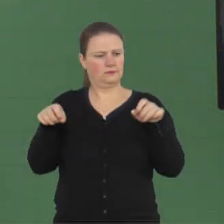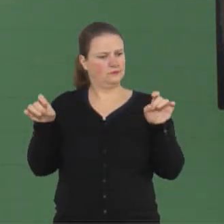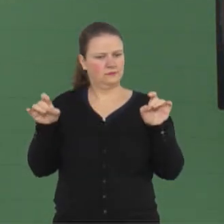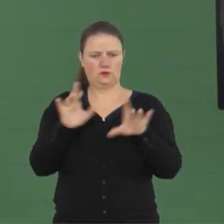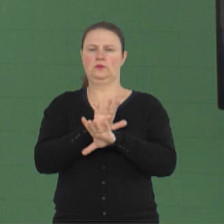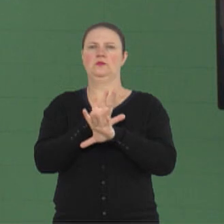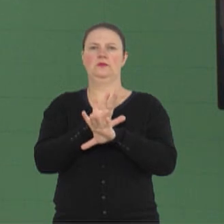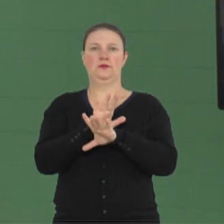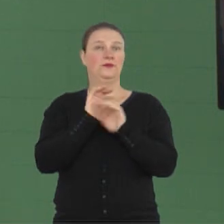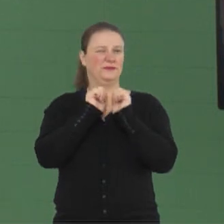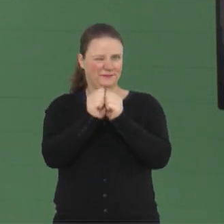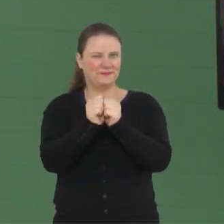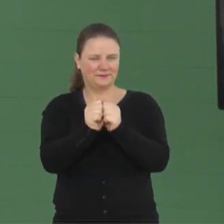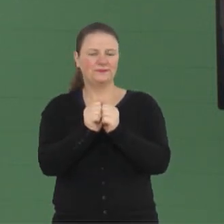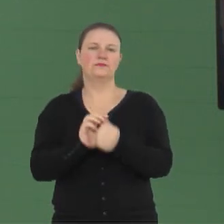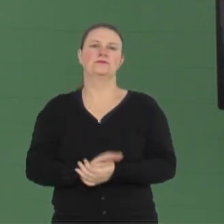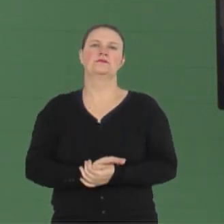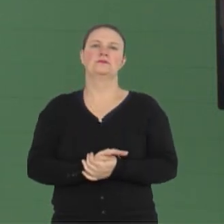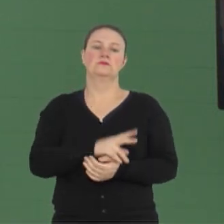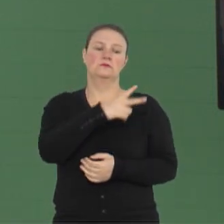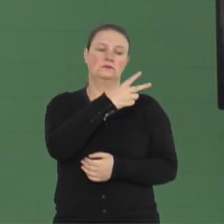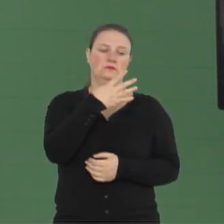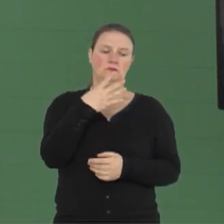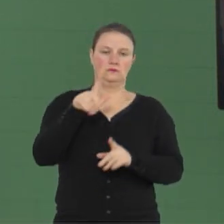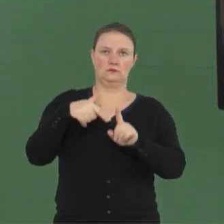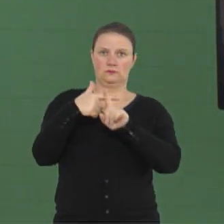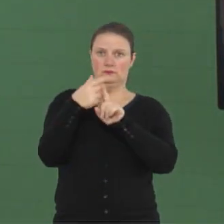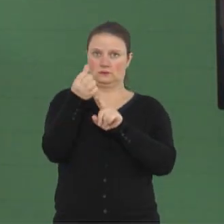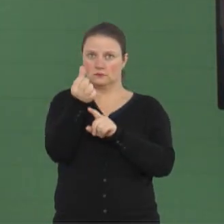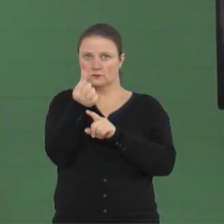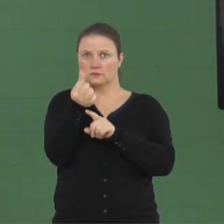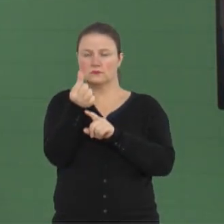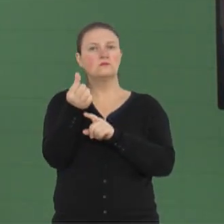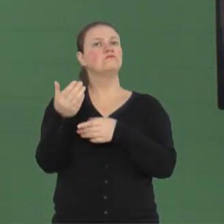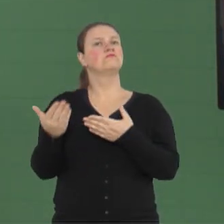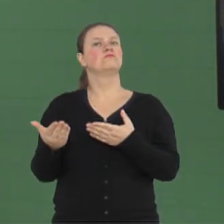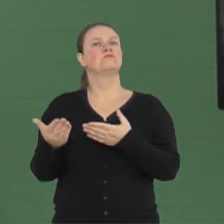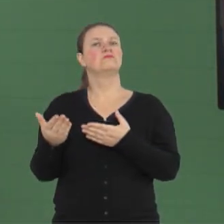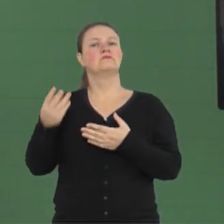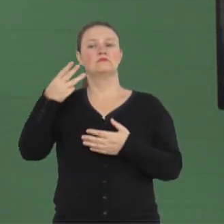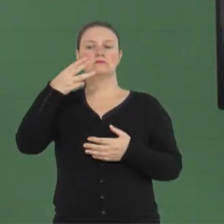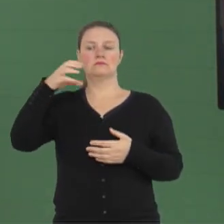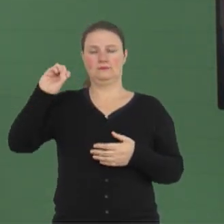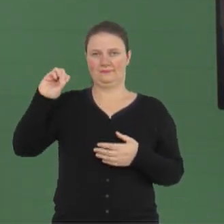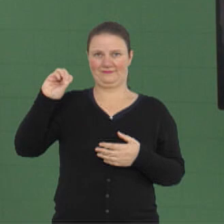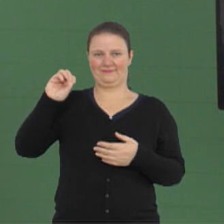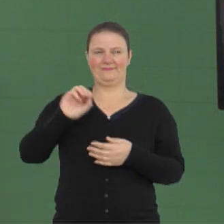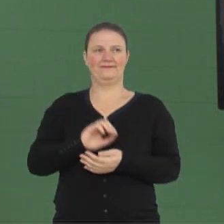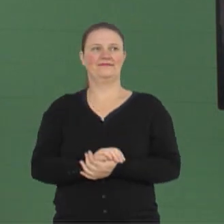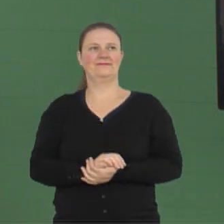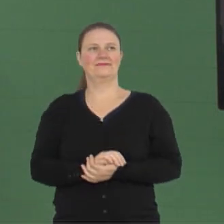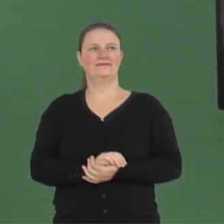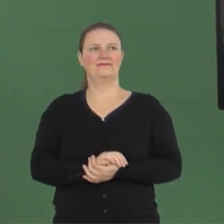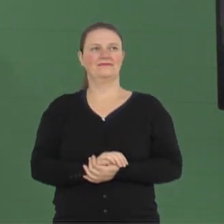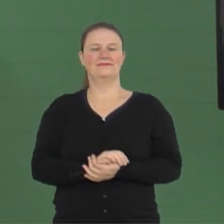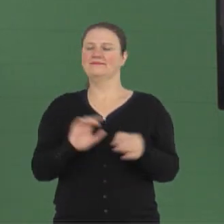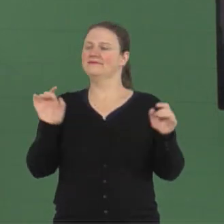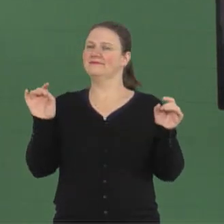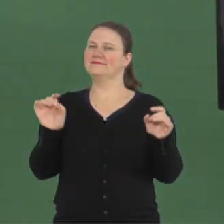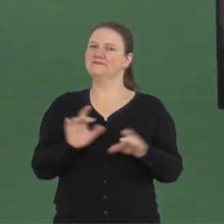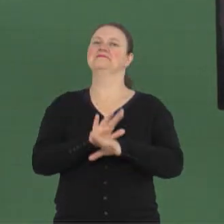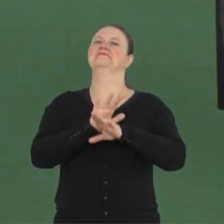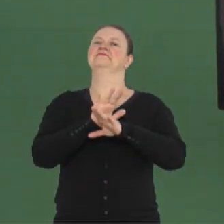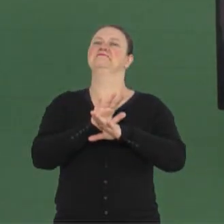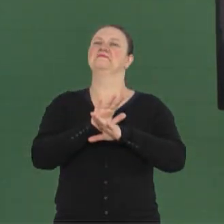junto com vocês. 24 mais 6, quanto que deu? 30. Muito